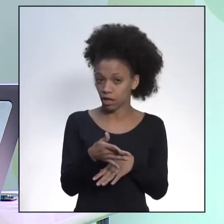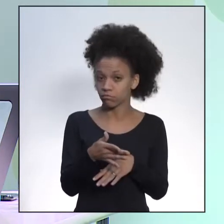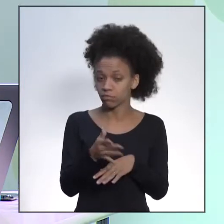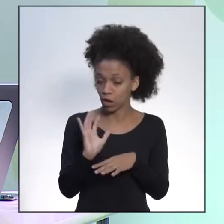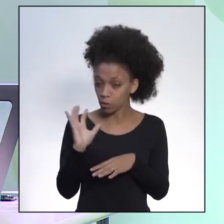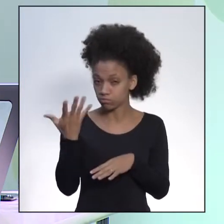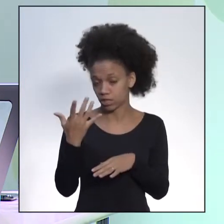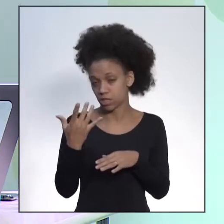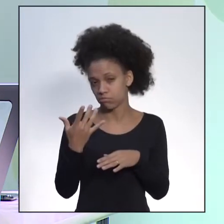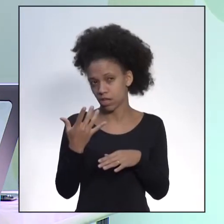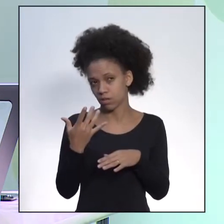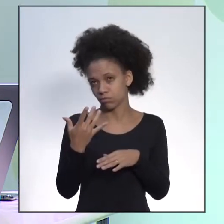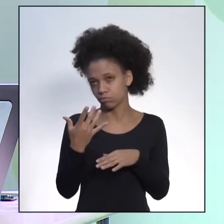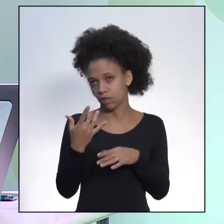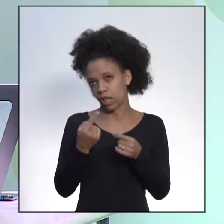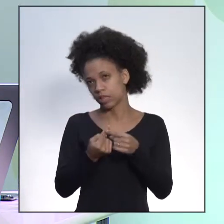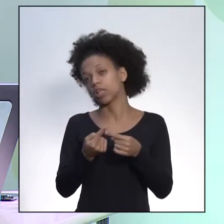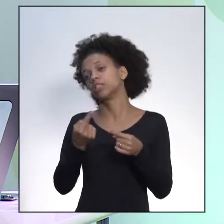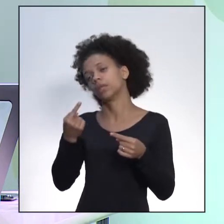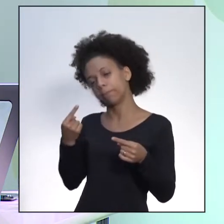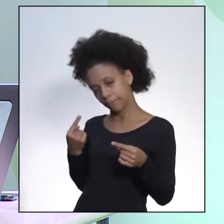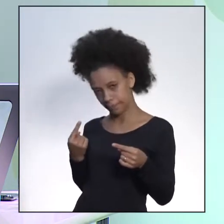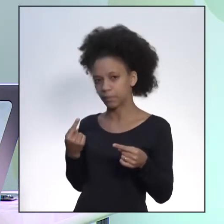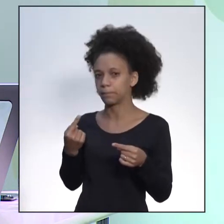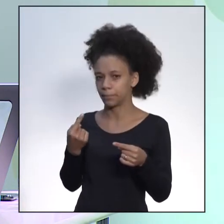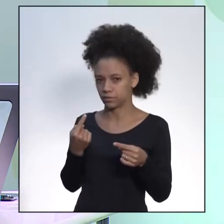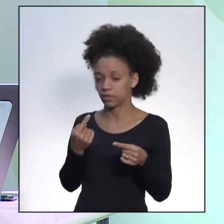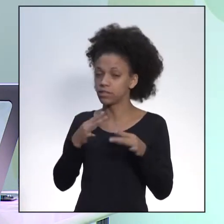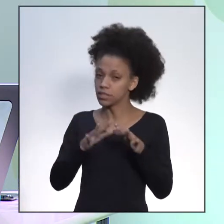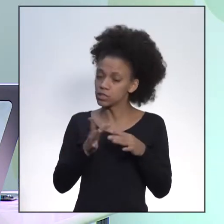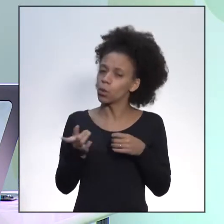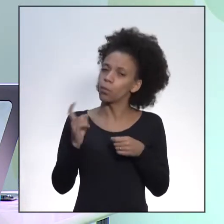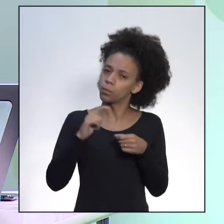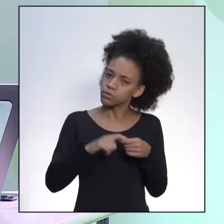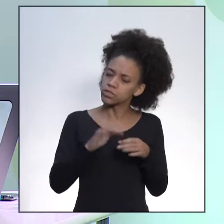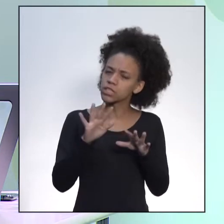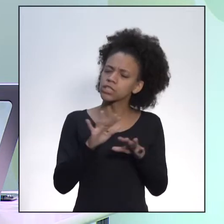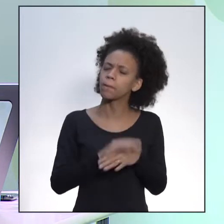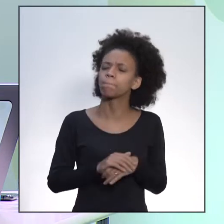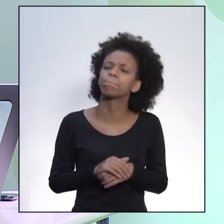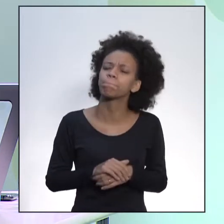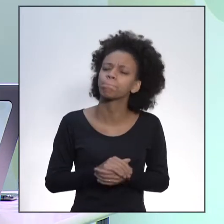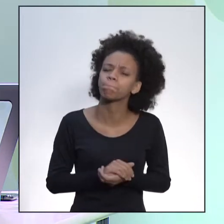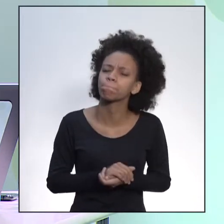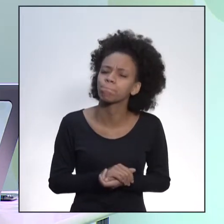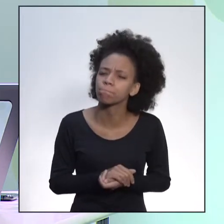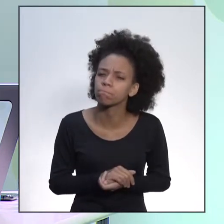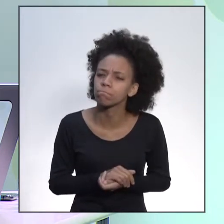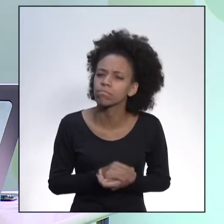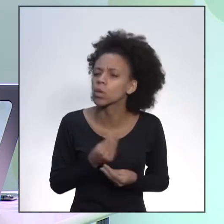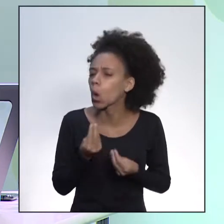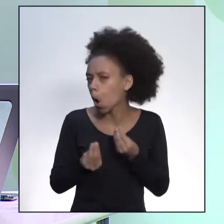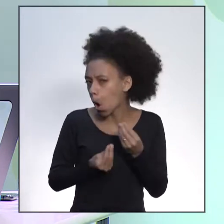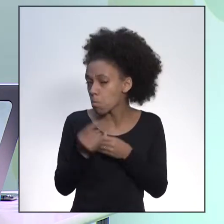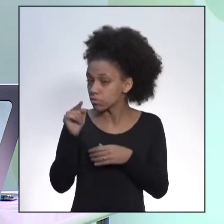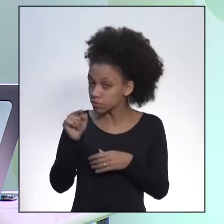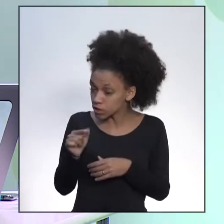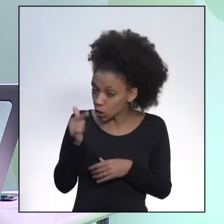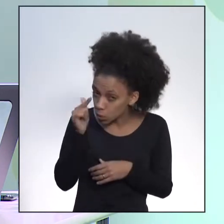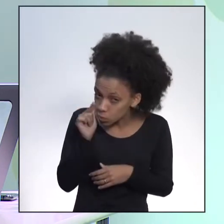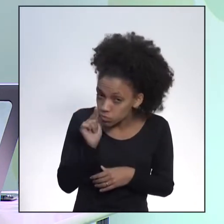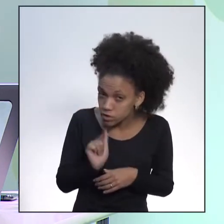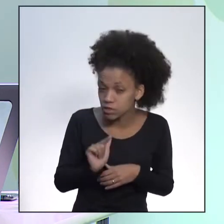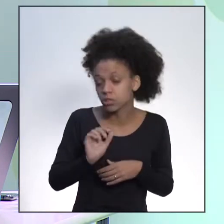passado. Na semana passada. E eu quero retomar aqui hoje, que é o seguinte: como você tem conseguido ou